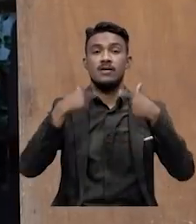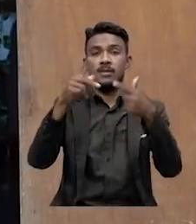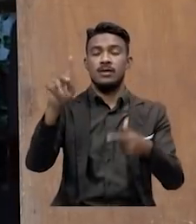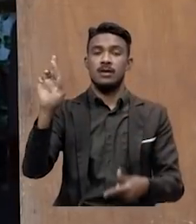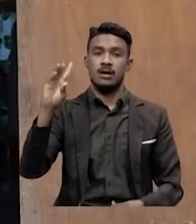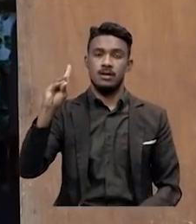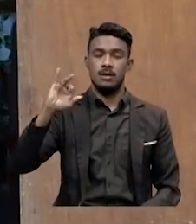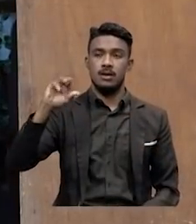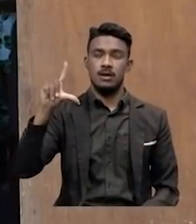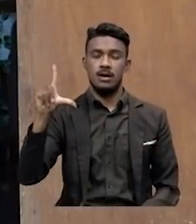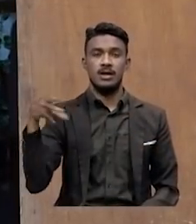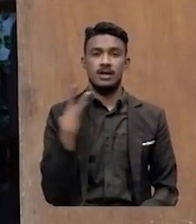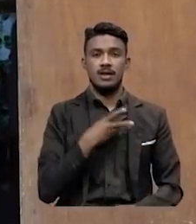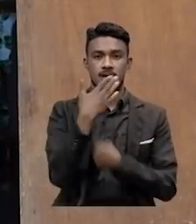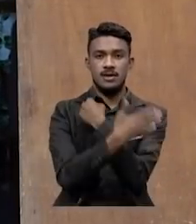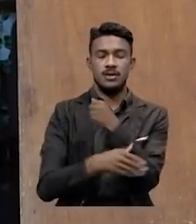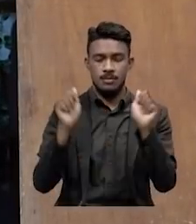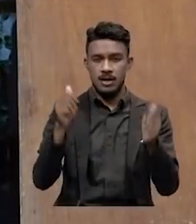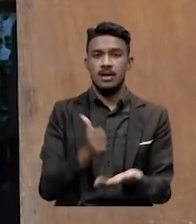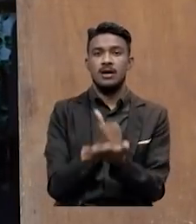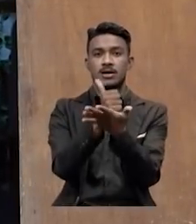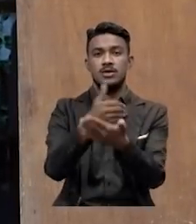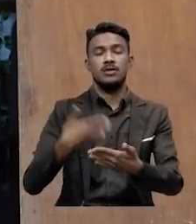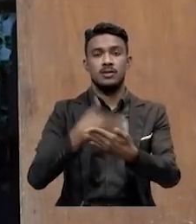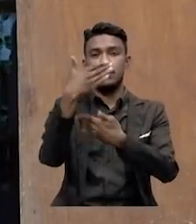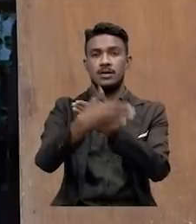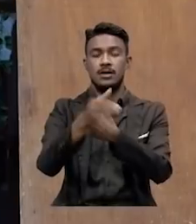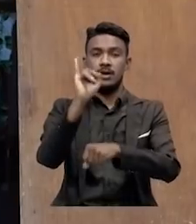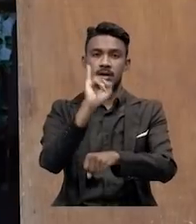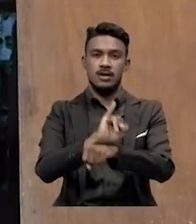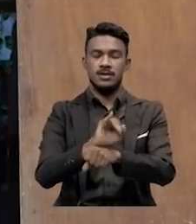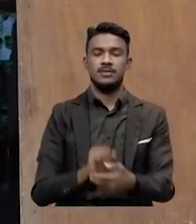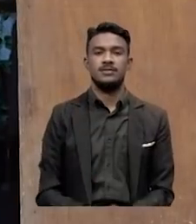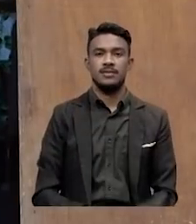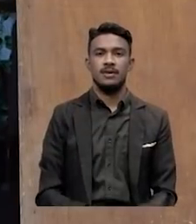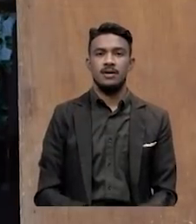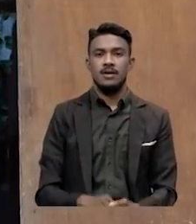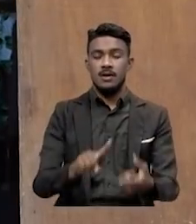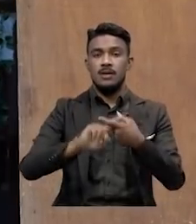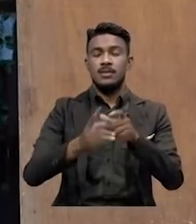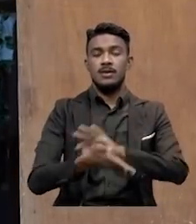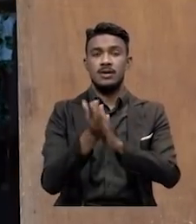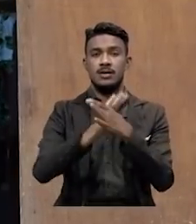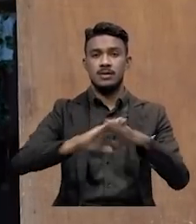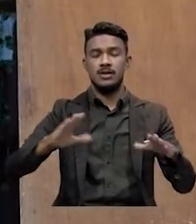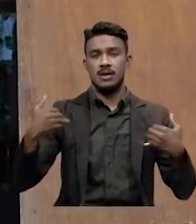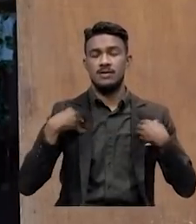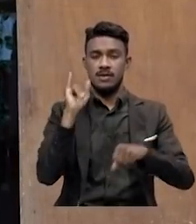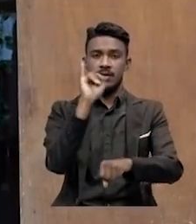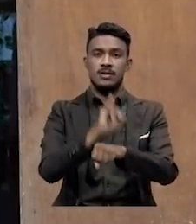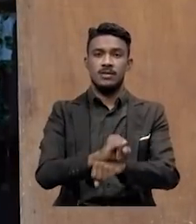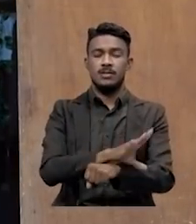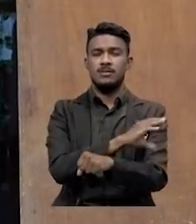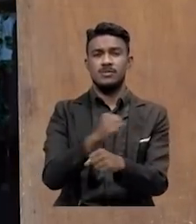ida iha ita nirai bela ajuda avansu igreja lokal. Kontribuisau igreja katolika iha luta